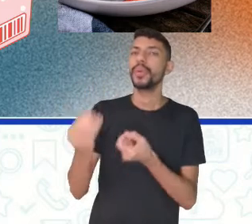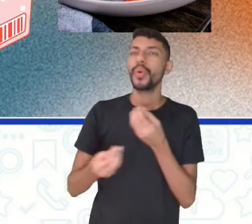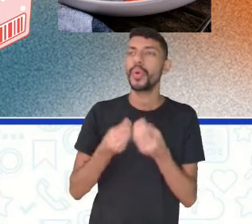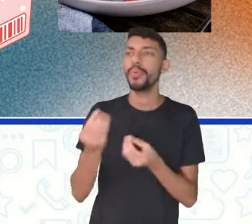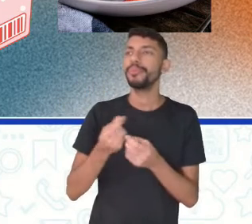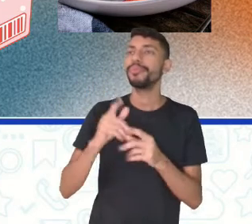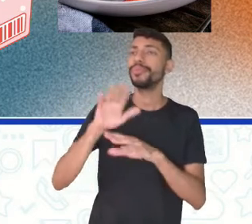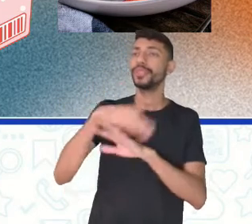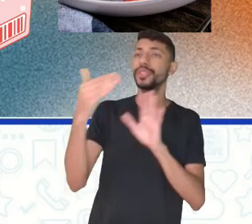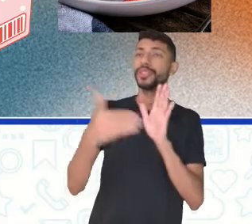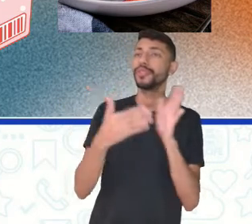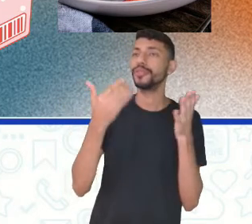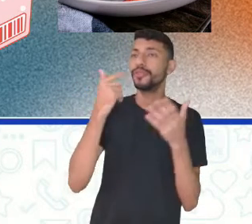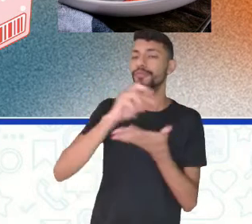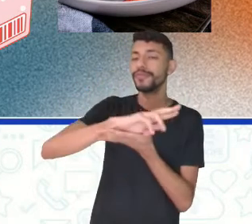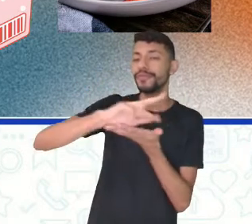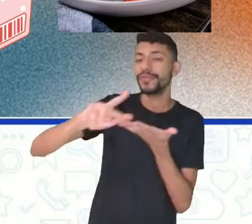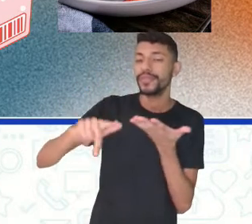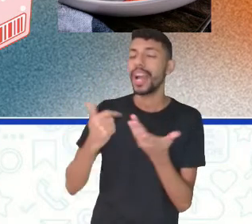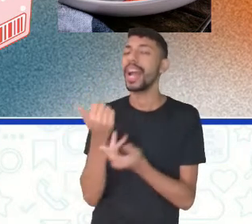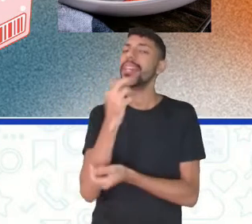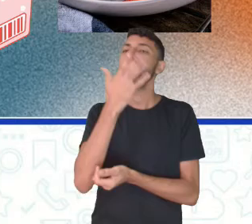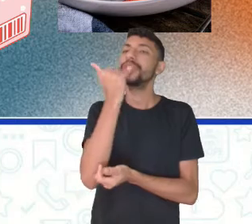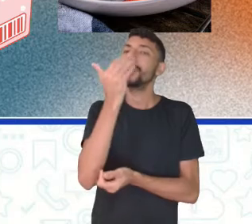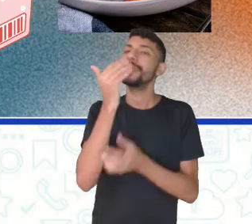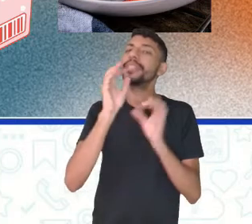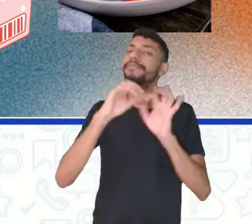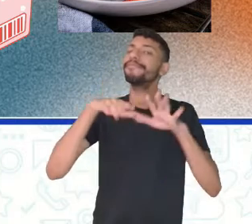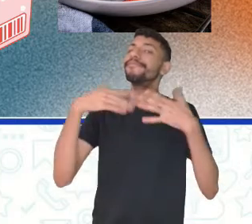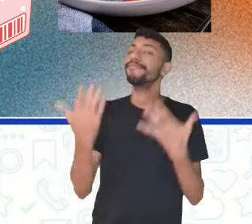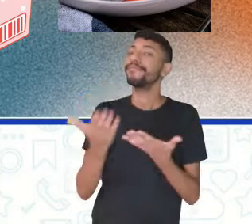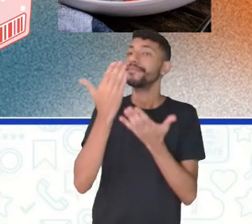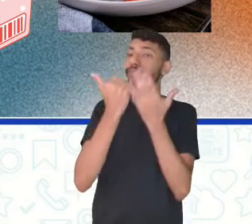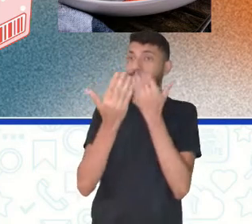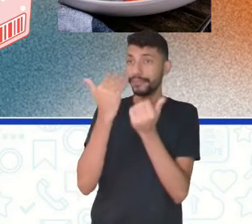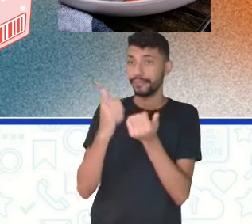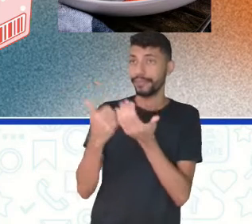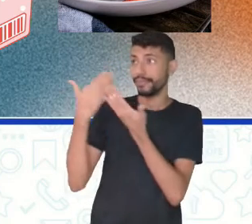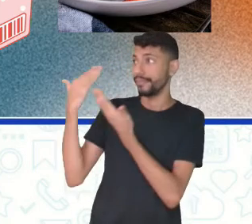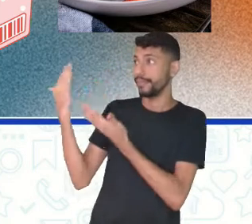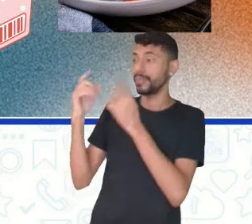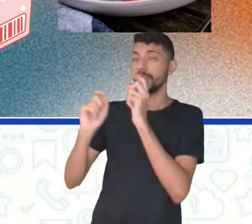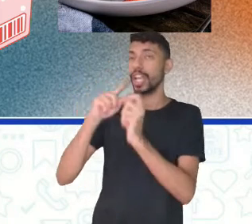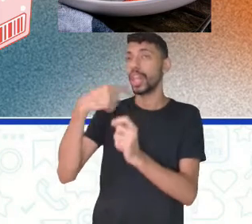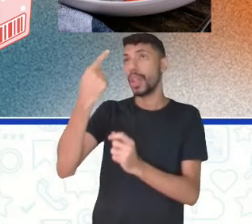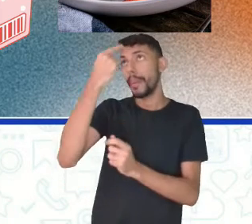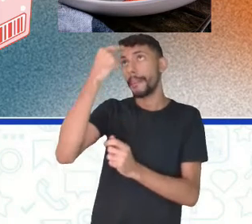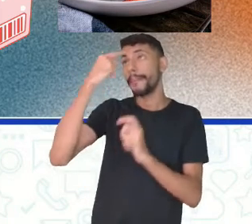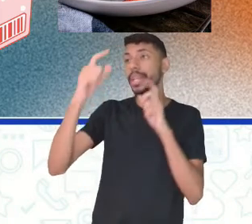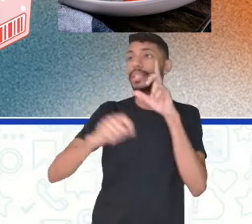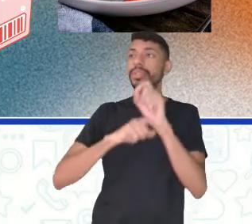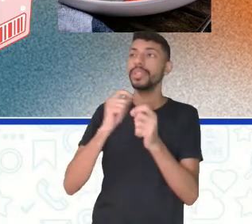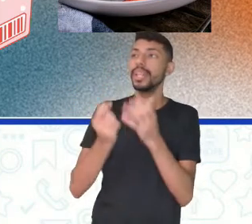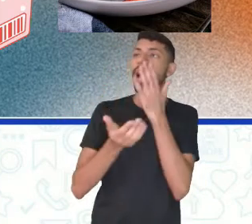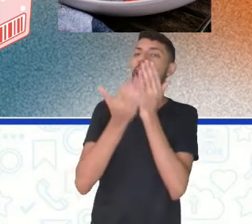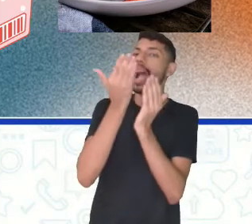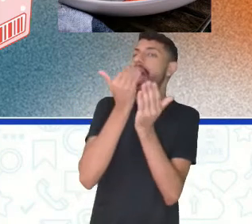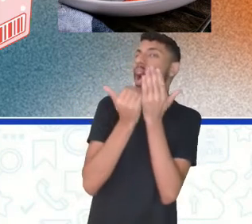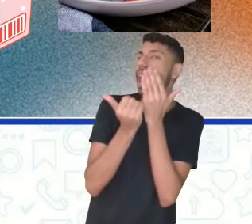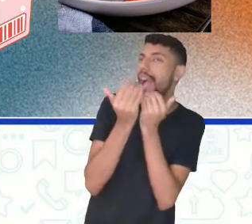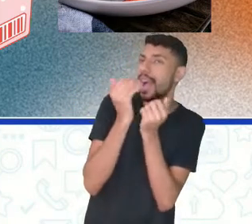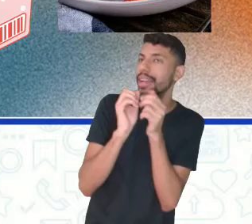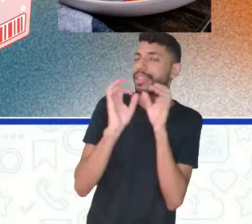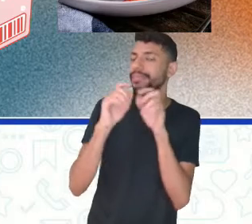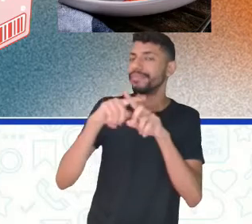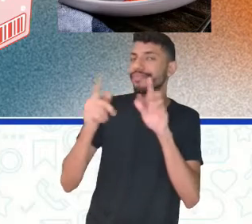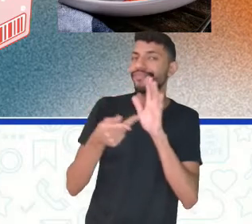no suco, em vários alimentos. E esses alimentos aí, muitas vezes a gente pensa que está ingerindo, né? E a